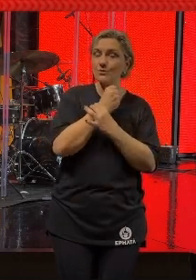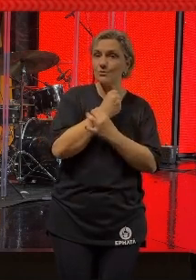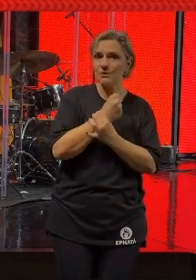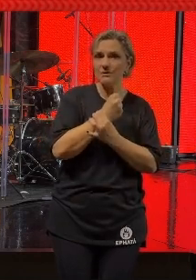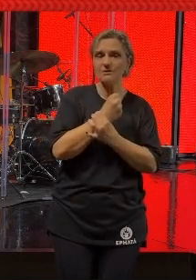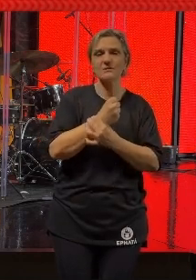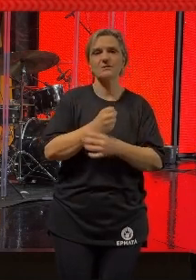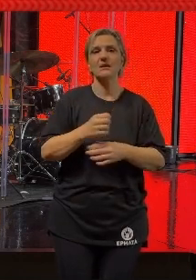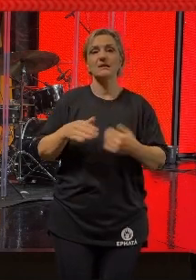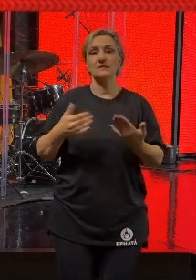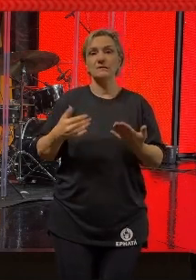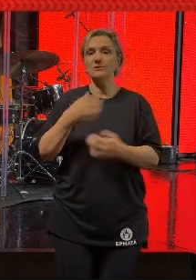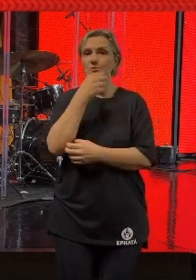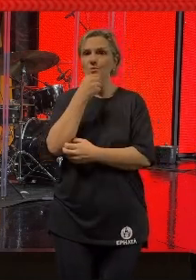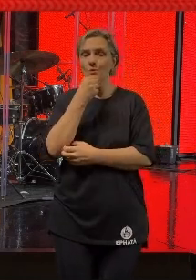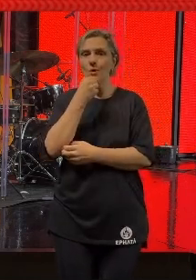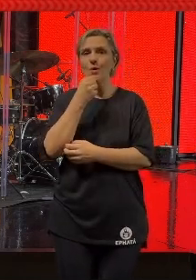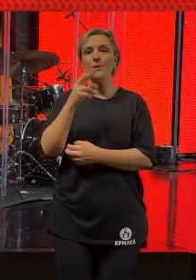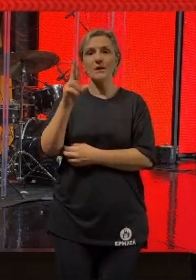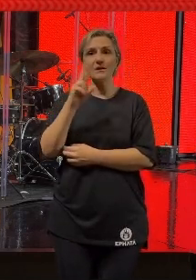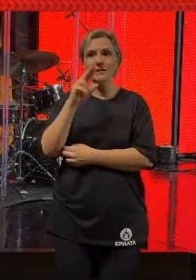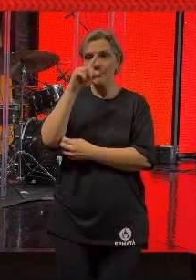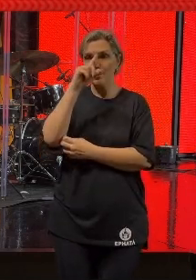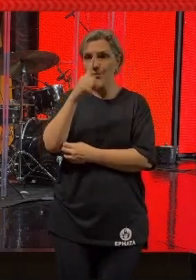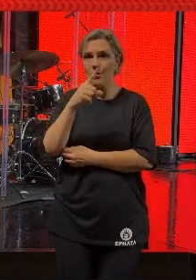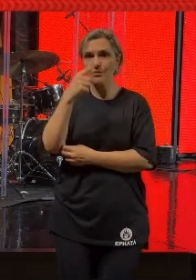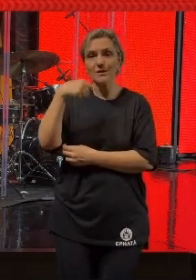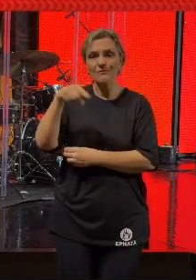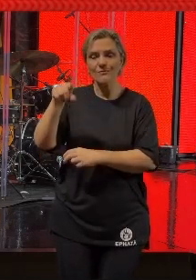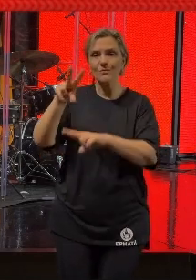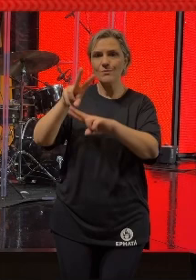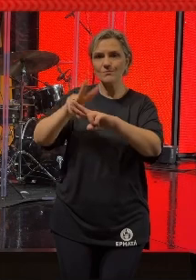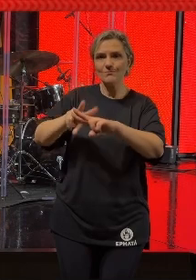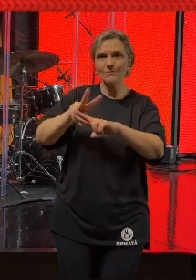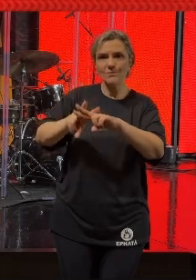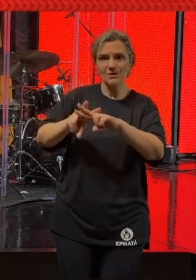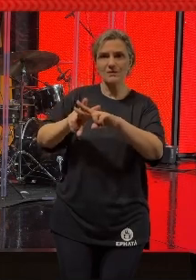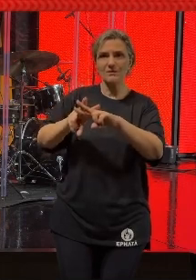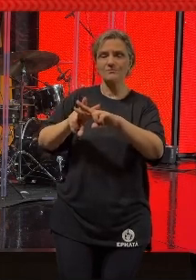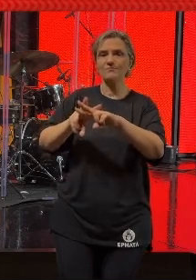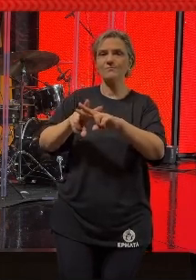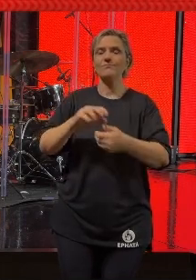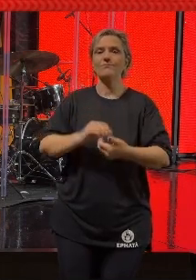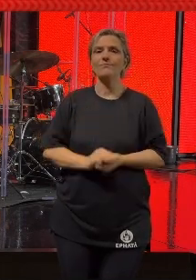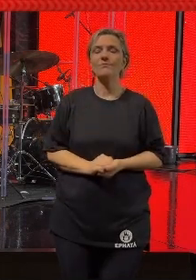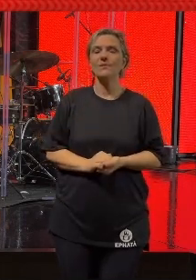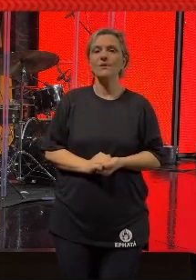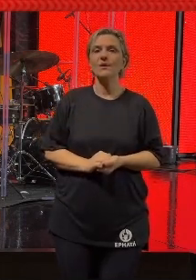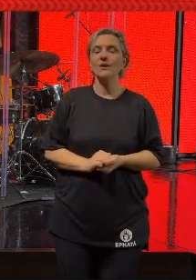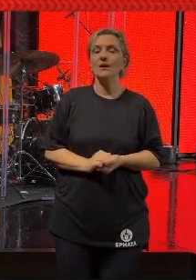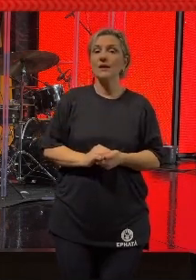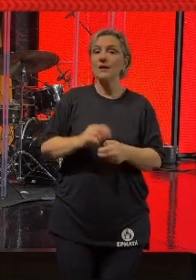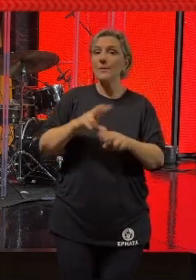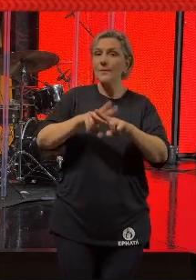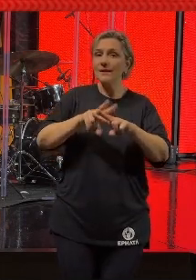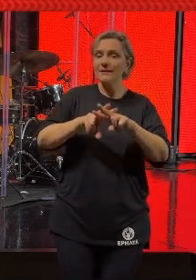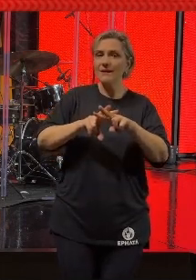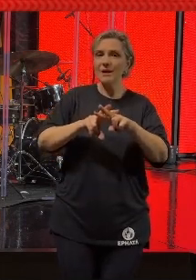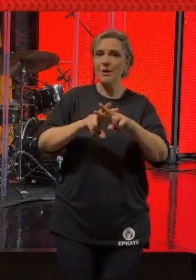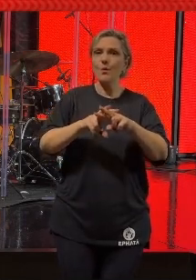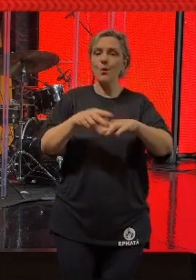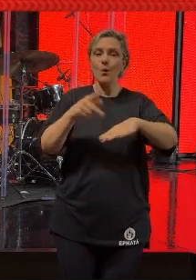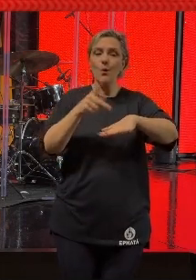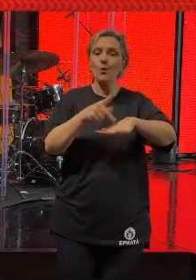Este, recebendo tal ordem, levou-os para o cárcere interior e prendeu os pés